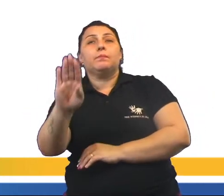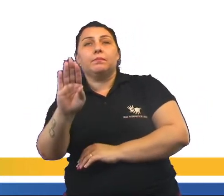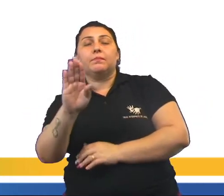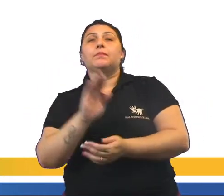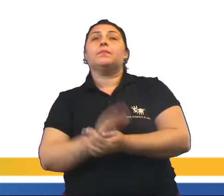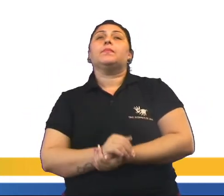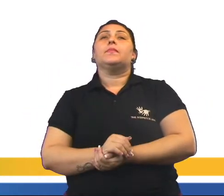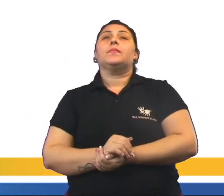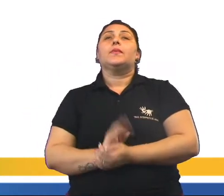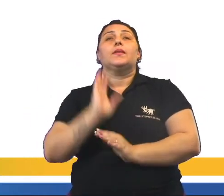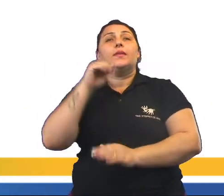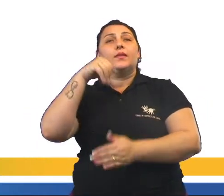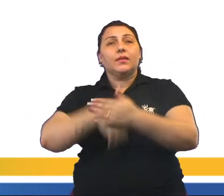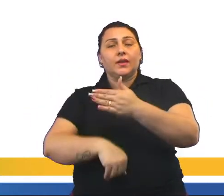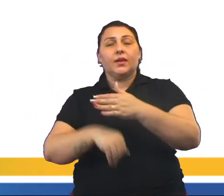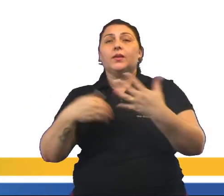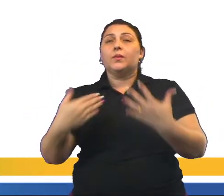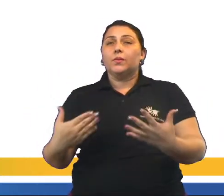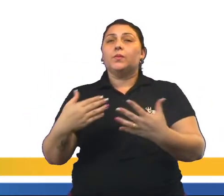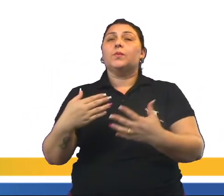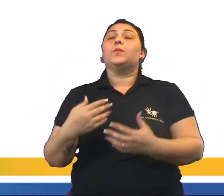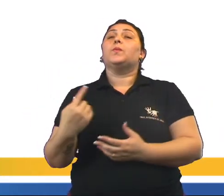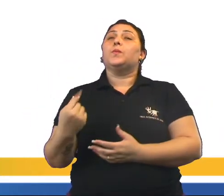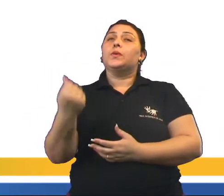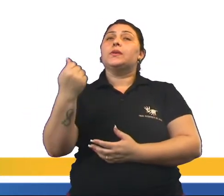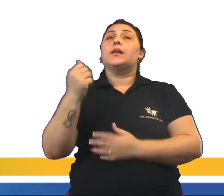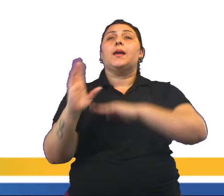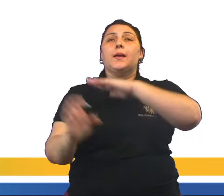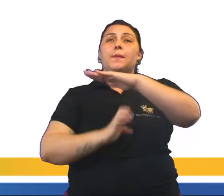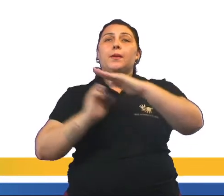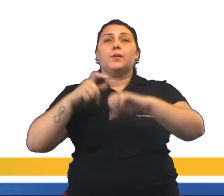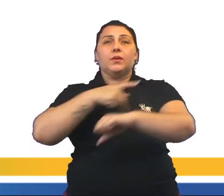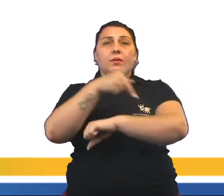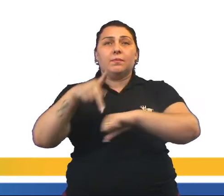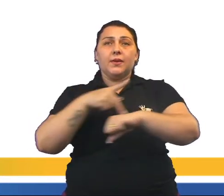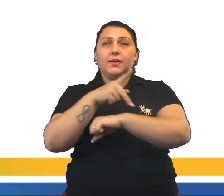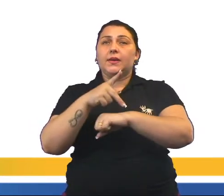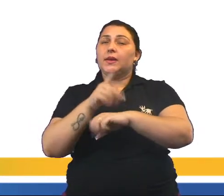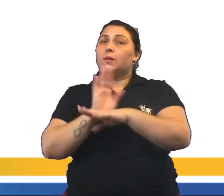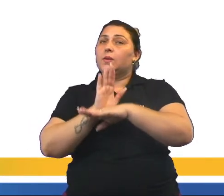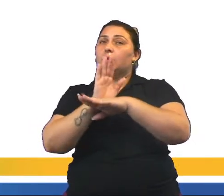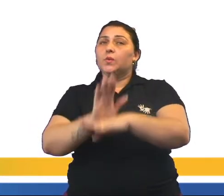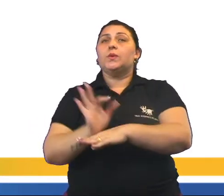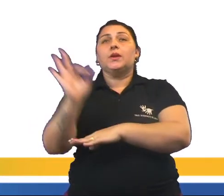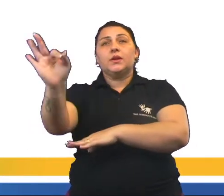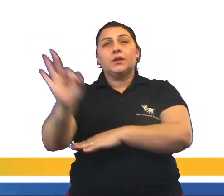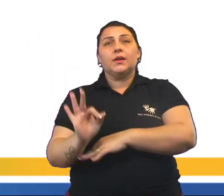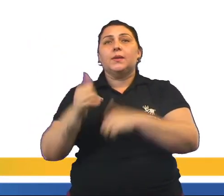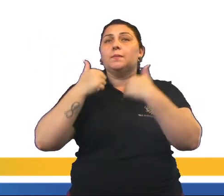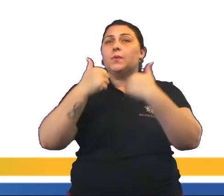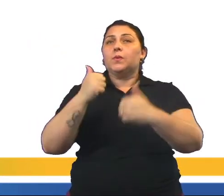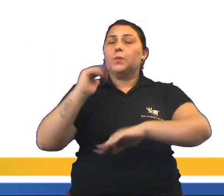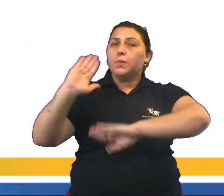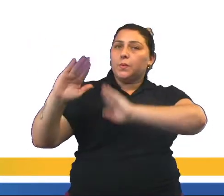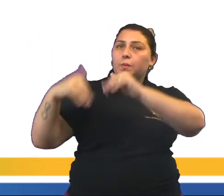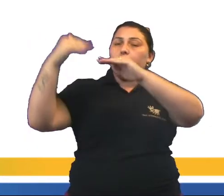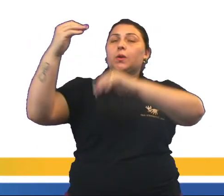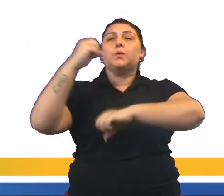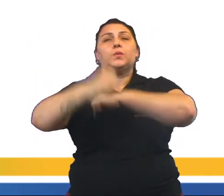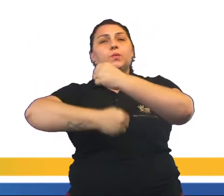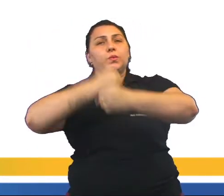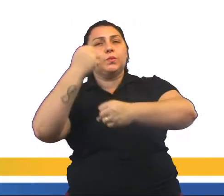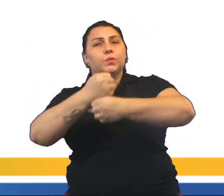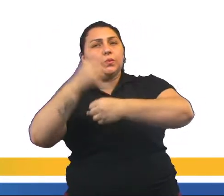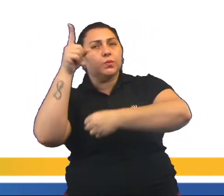que é o Produto Interno Bruto, né? Ai da empresa e dos países que não ostentem, né, taxas positivas de